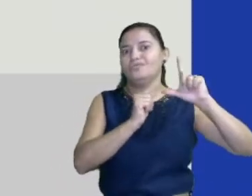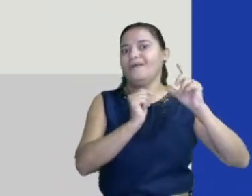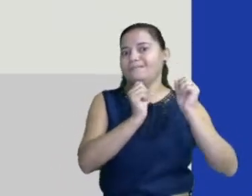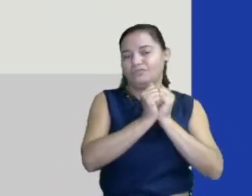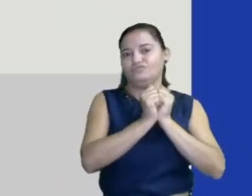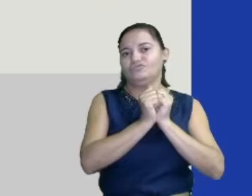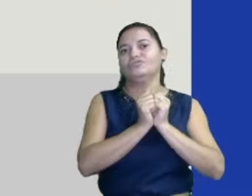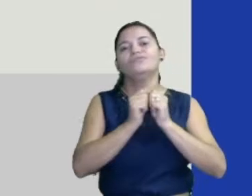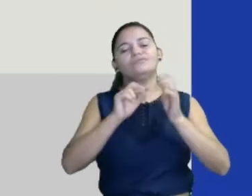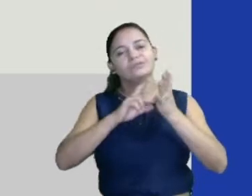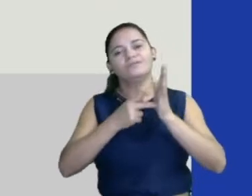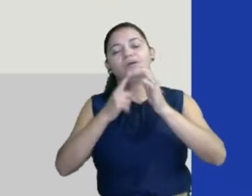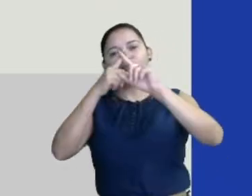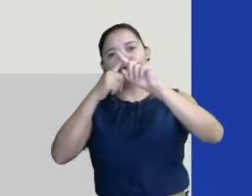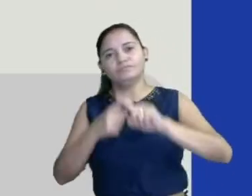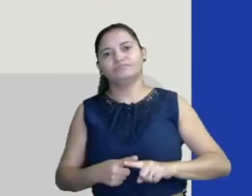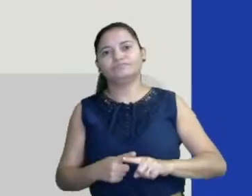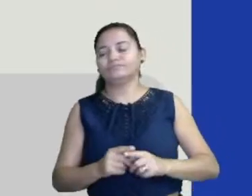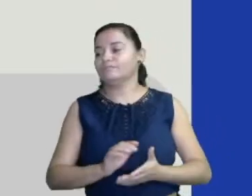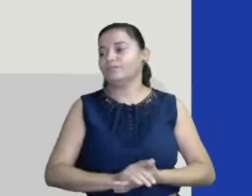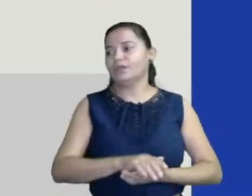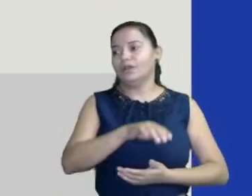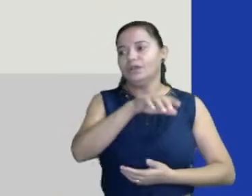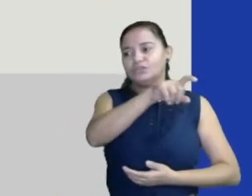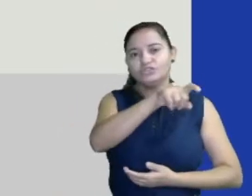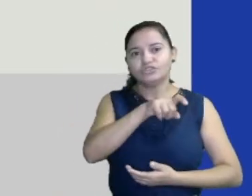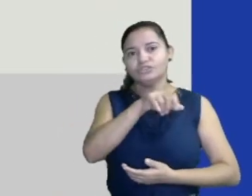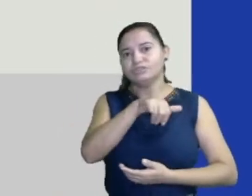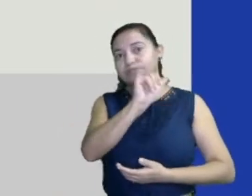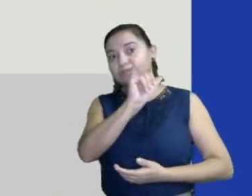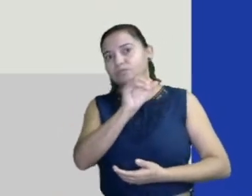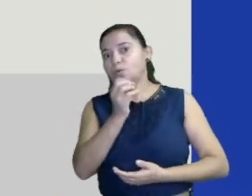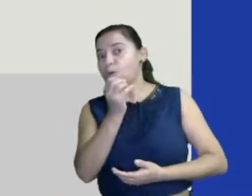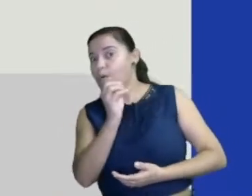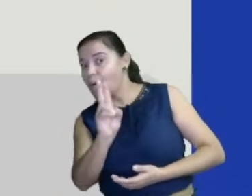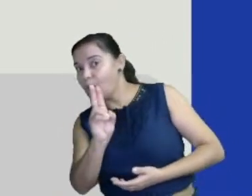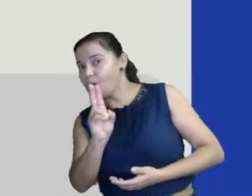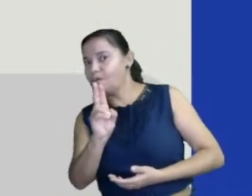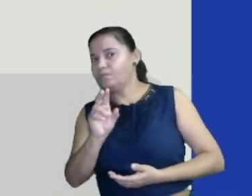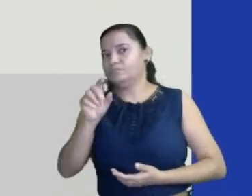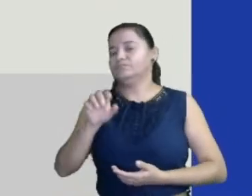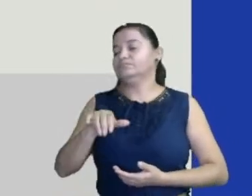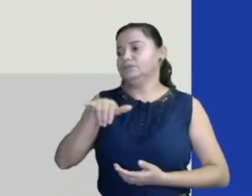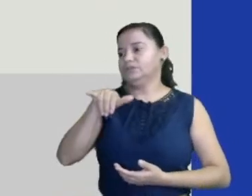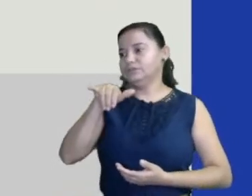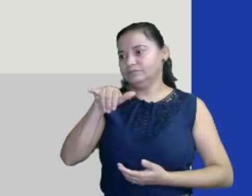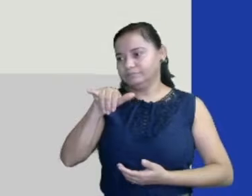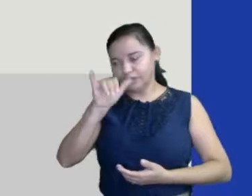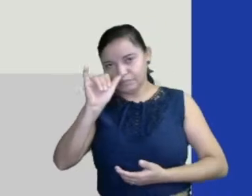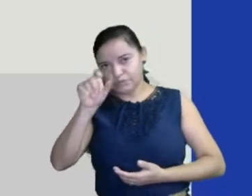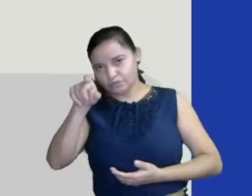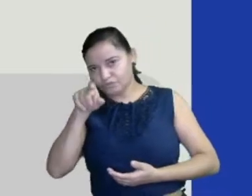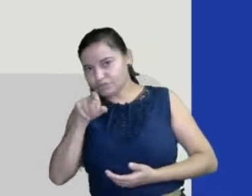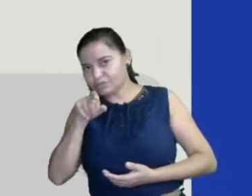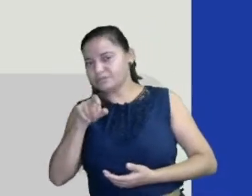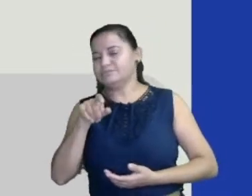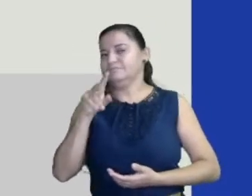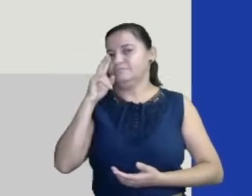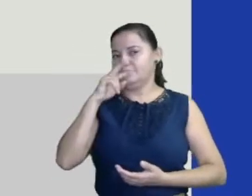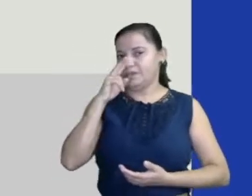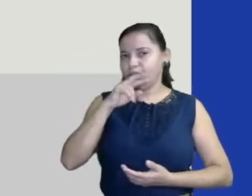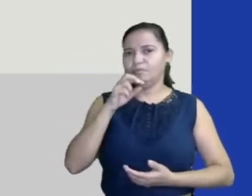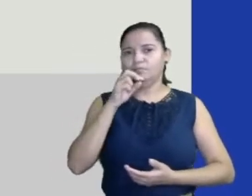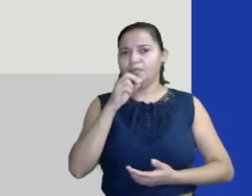Tá bom então X Y ou y x é o produto dos números x e y a